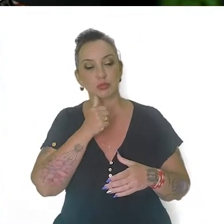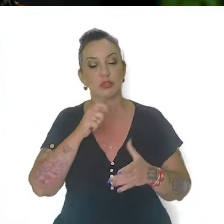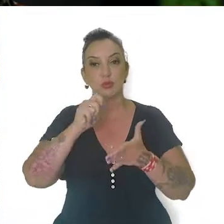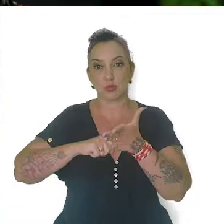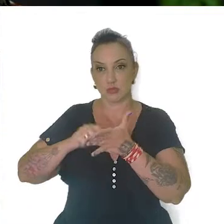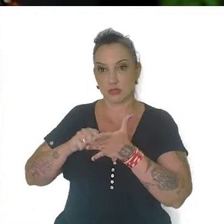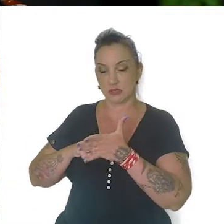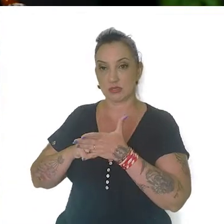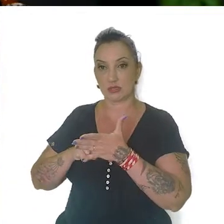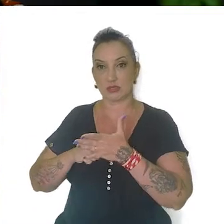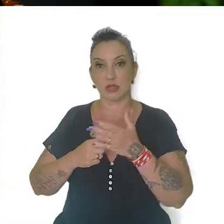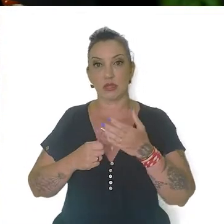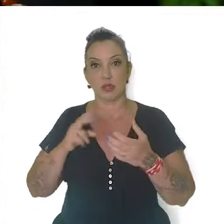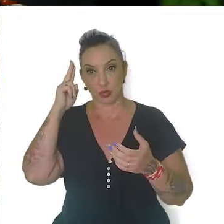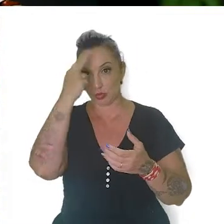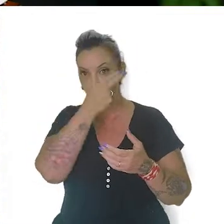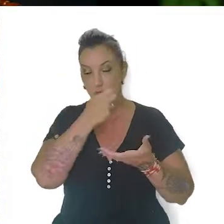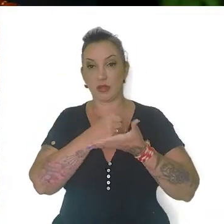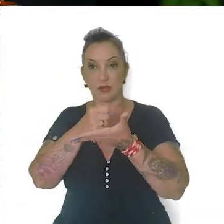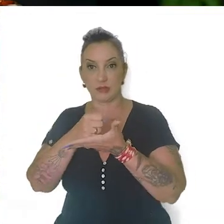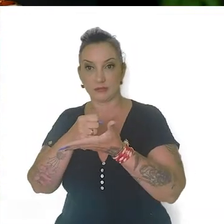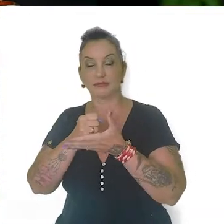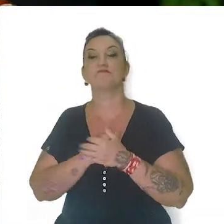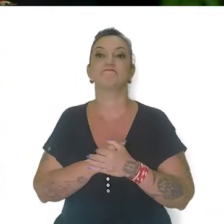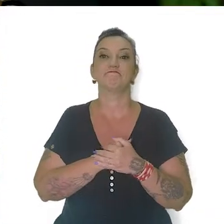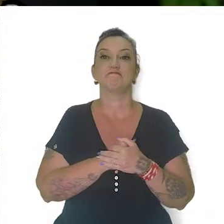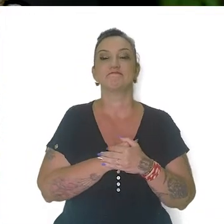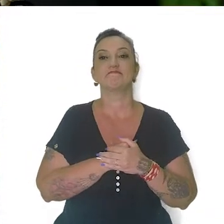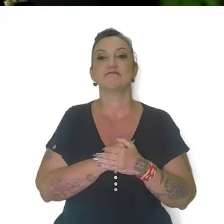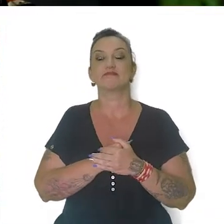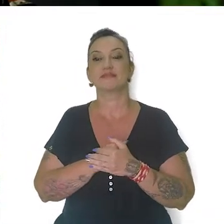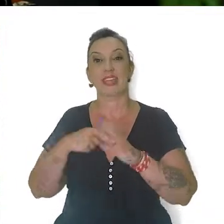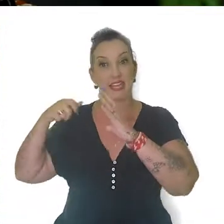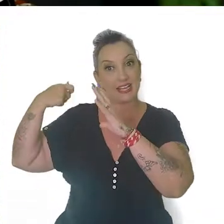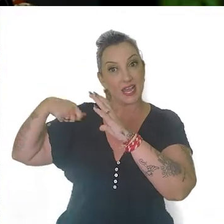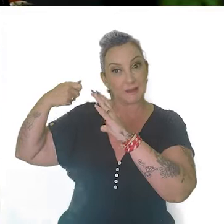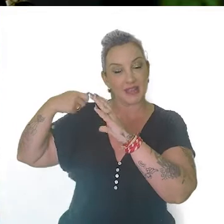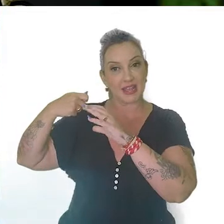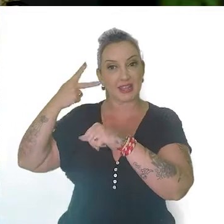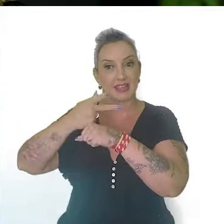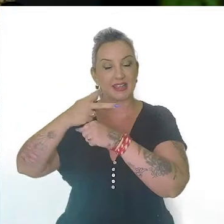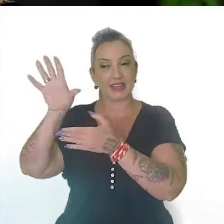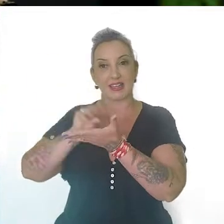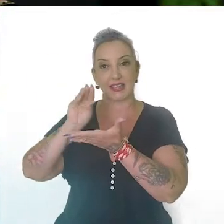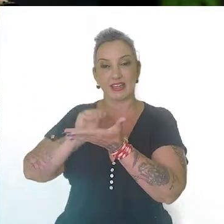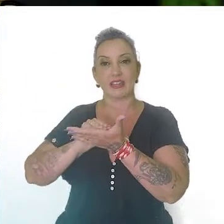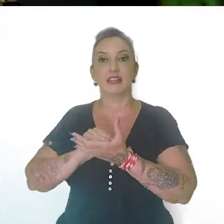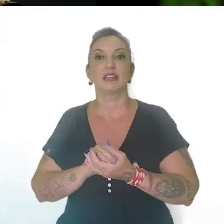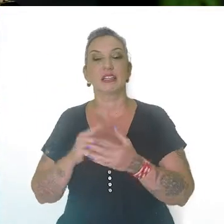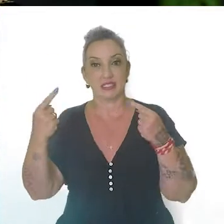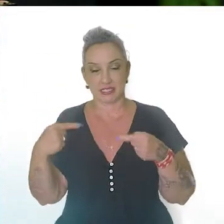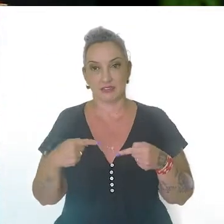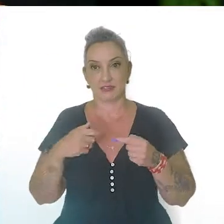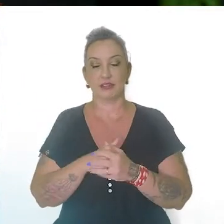mulheres sendo contratadas. Então, eu era motorista de Uber para levar as artistas, era mulher. A gente tinha mulheres nas câmeras, né, na gravação.